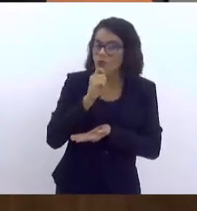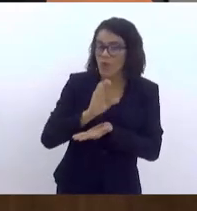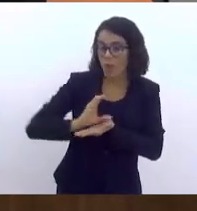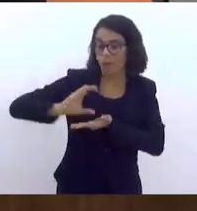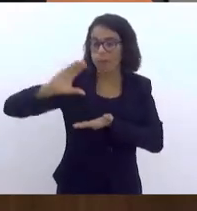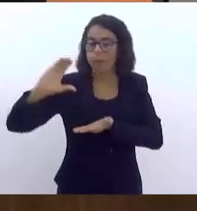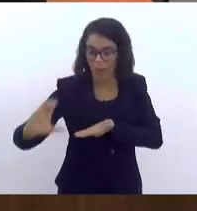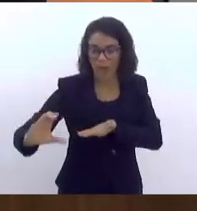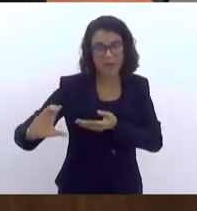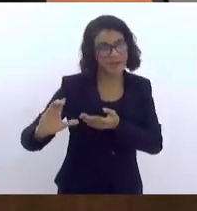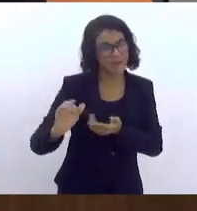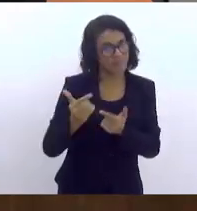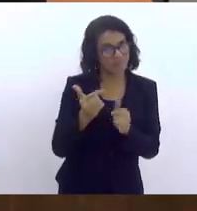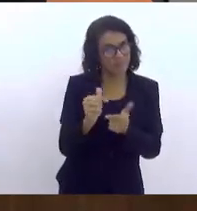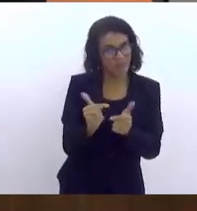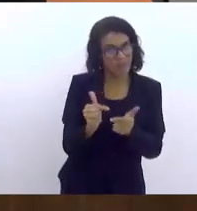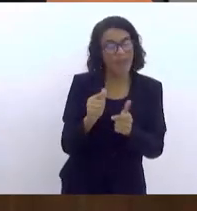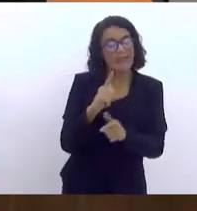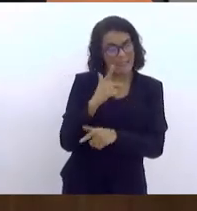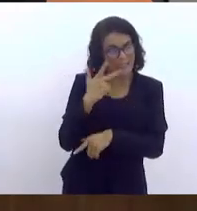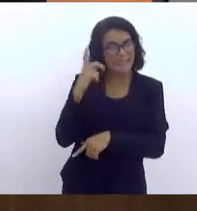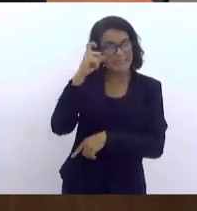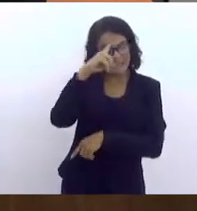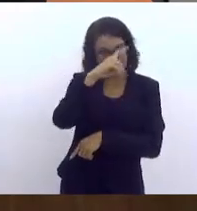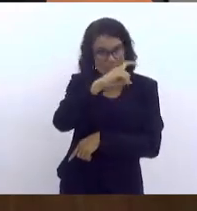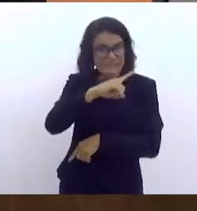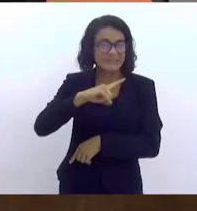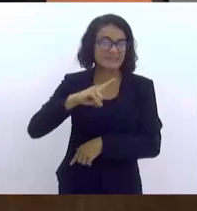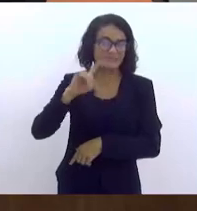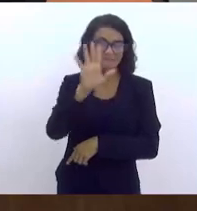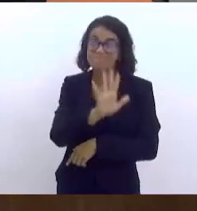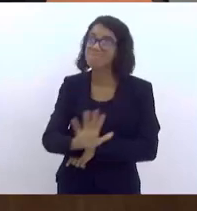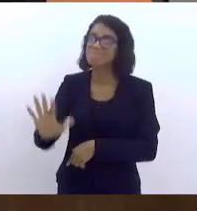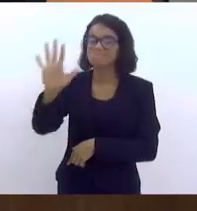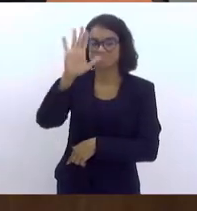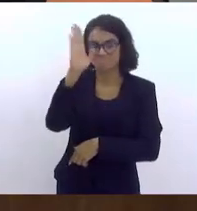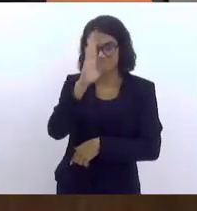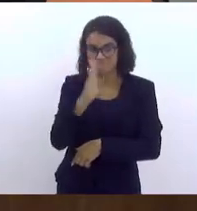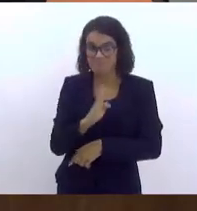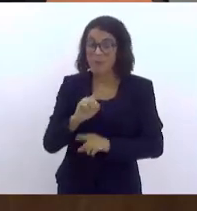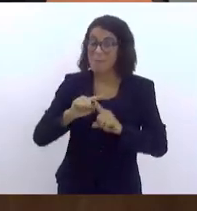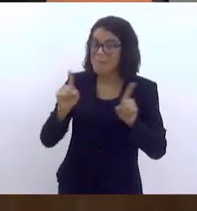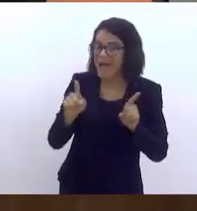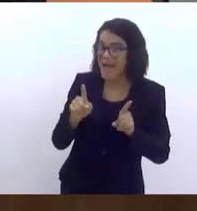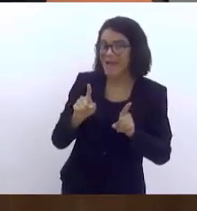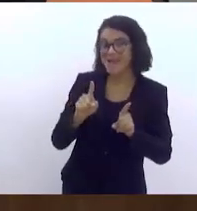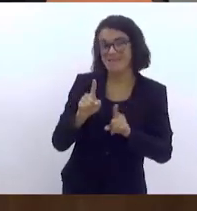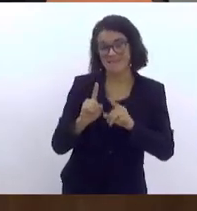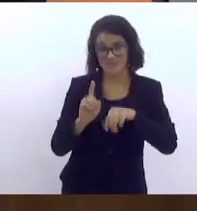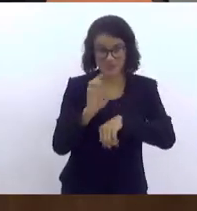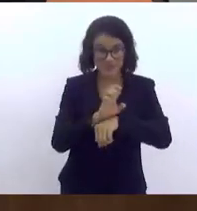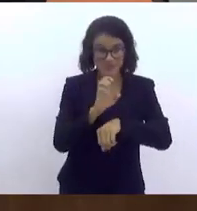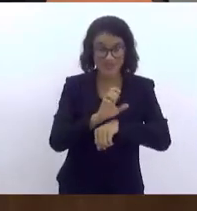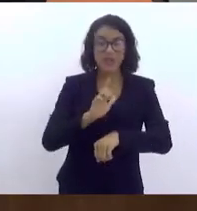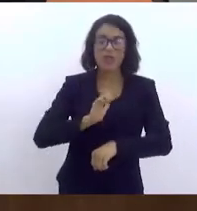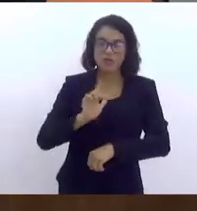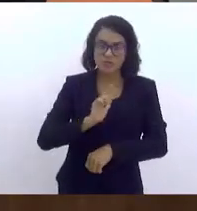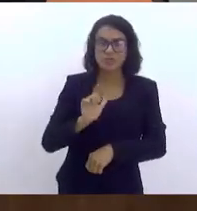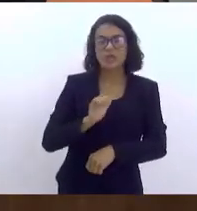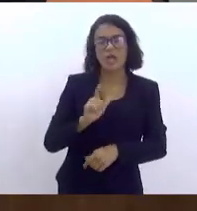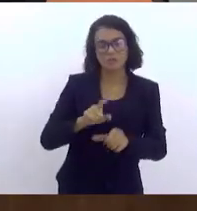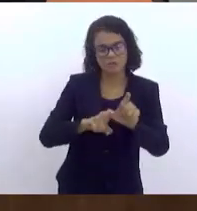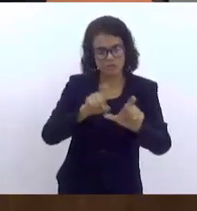para investimento isso é um nó para todos os municípios da Federação e a gente não avança mas enquanto a gente Estadual nós temos